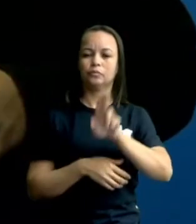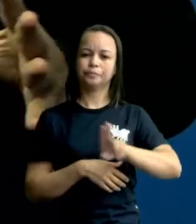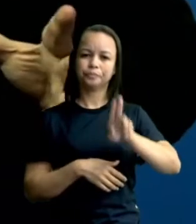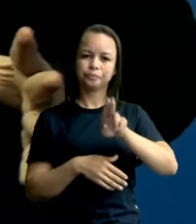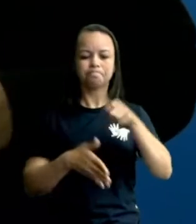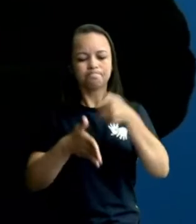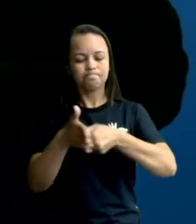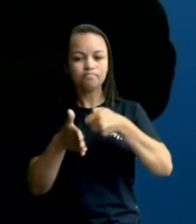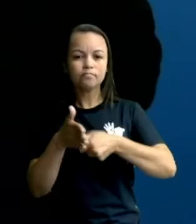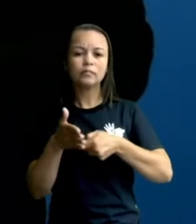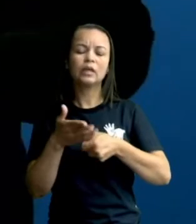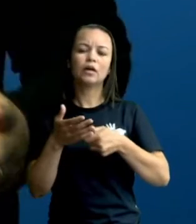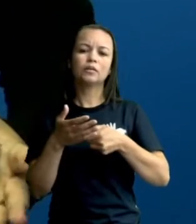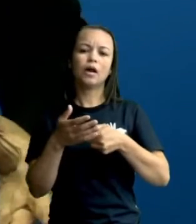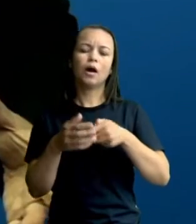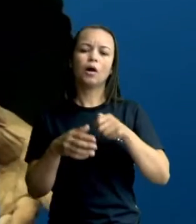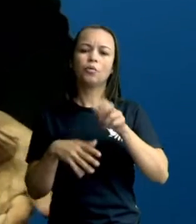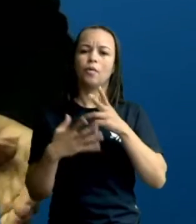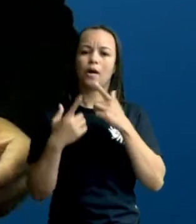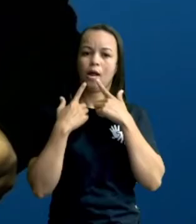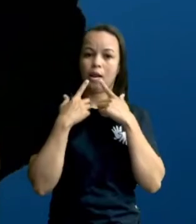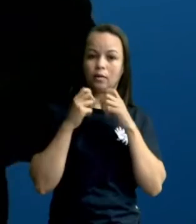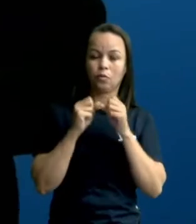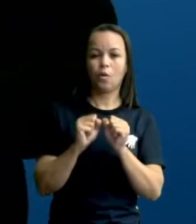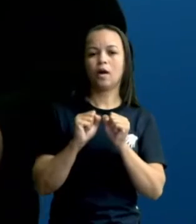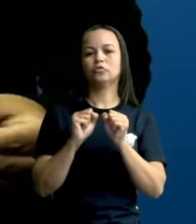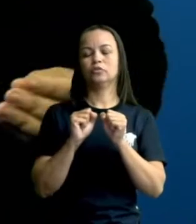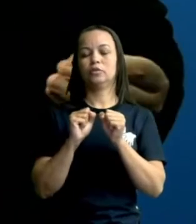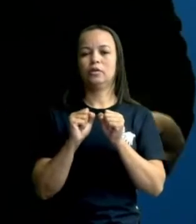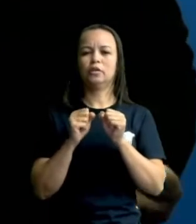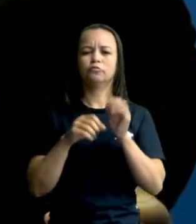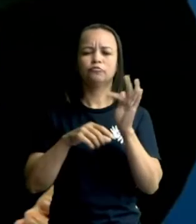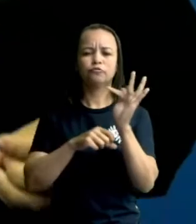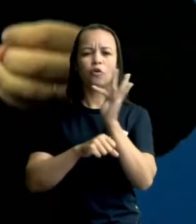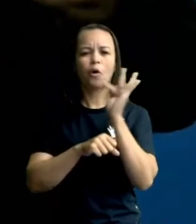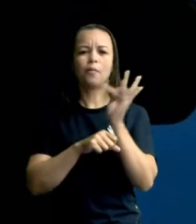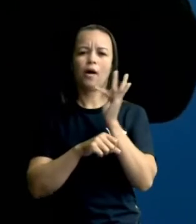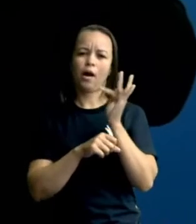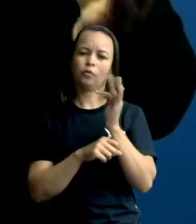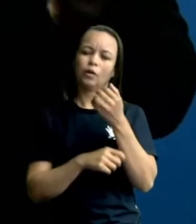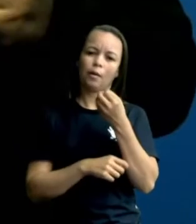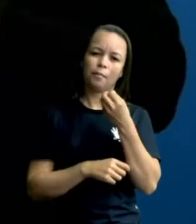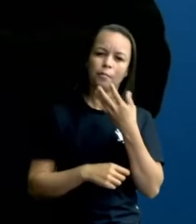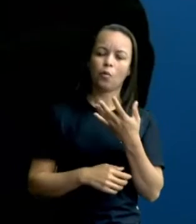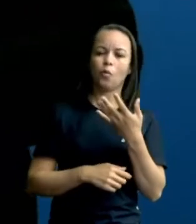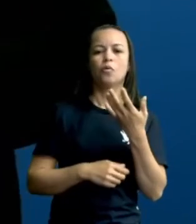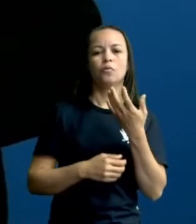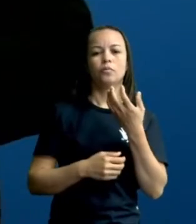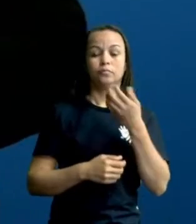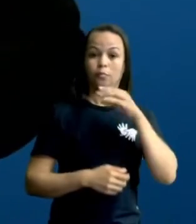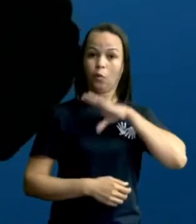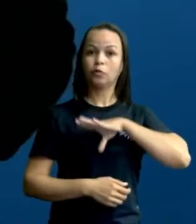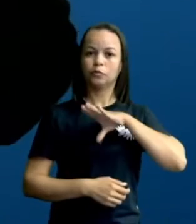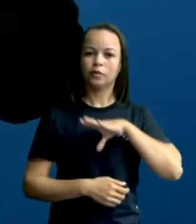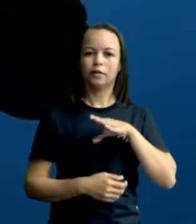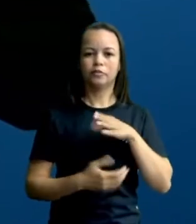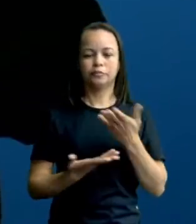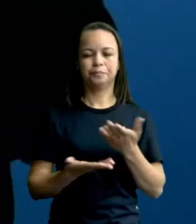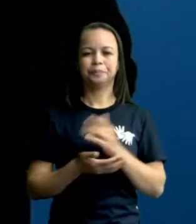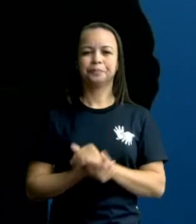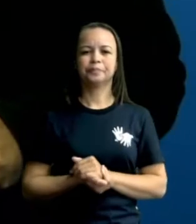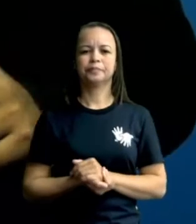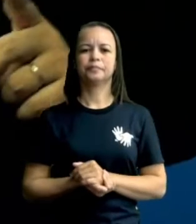obrigatoriedade uma linguagem formal, né? Aquela linguagem da boa pronúncia, do bom português, como chamamos.